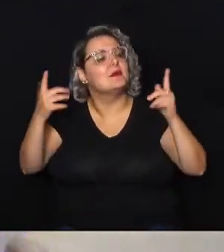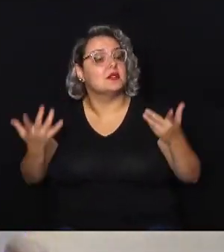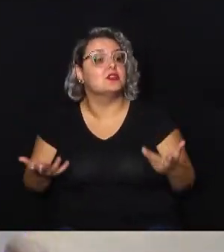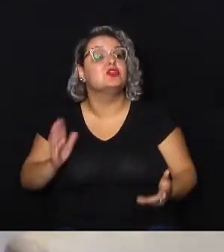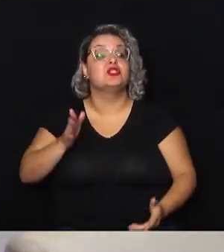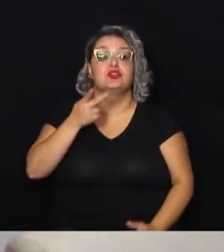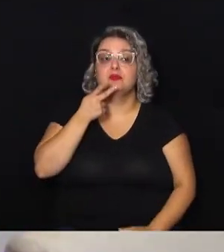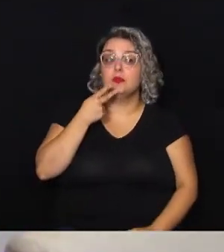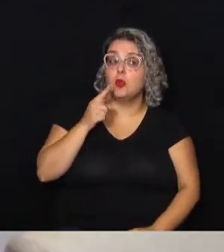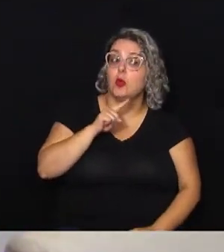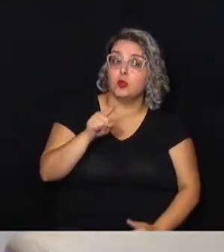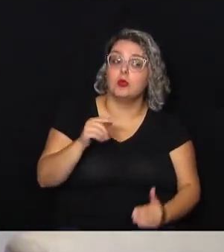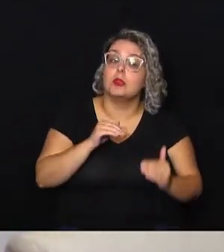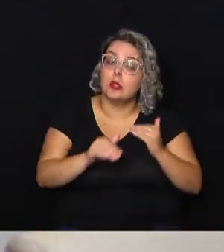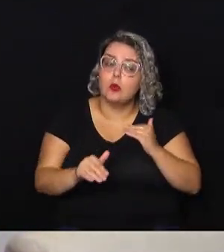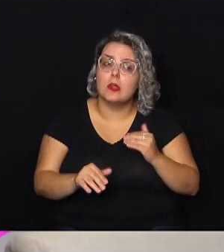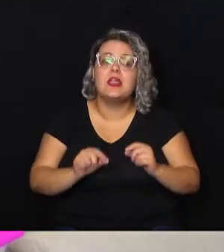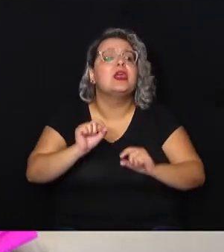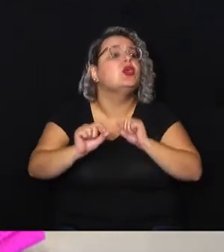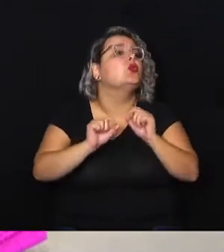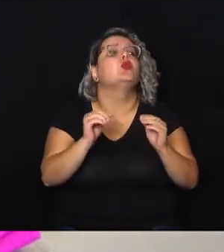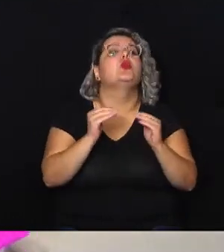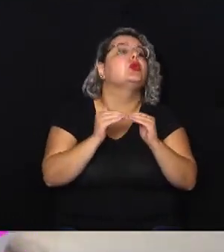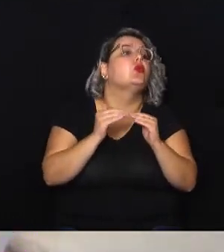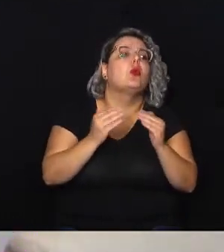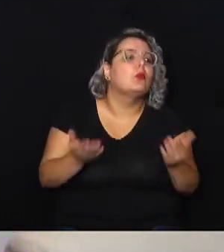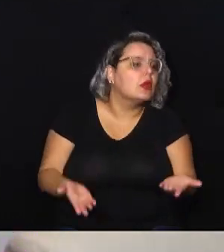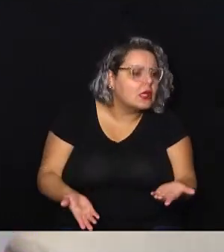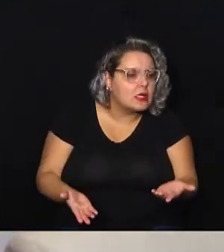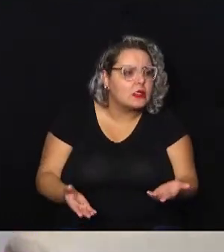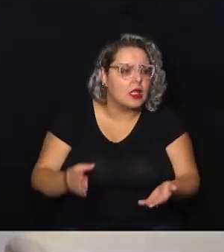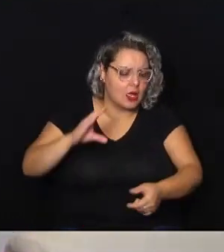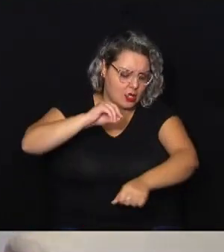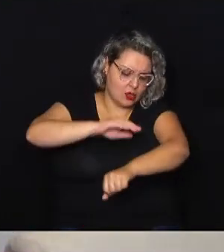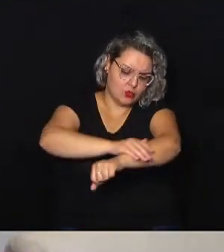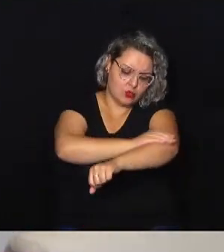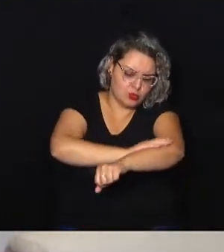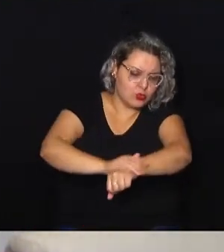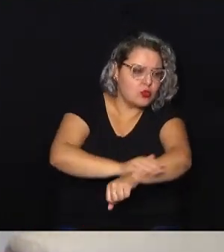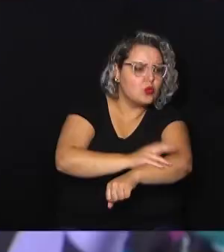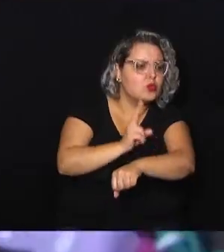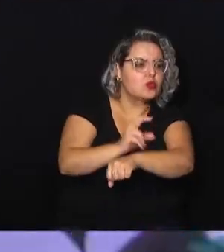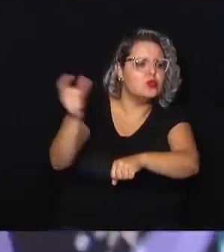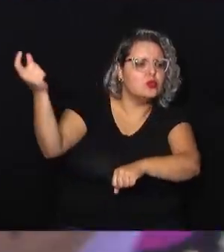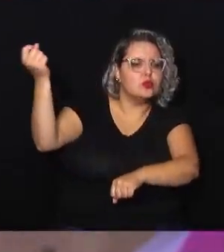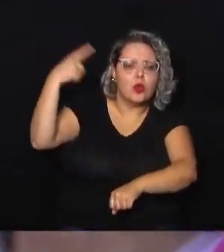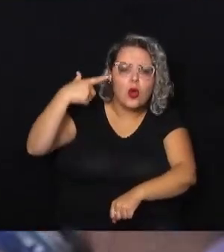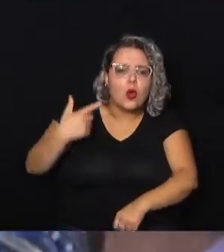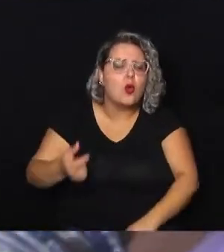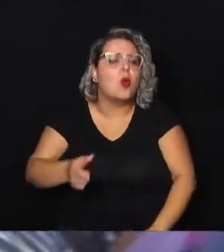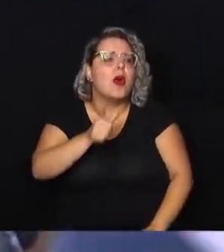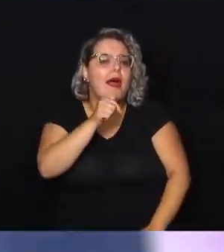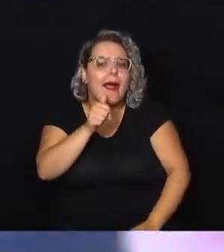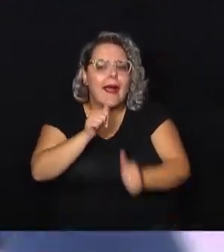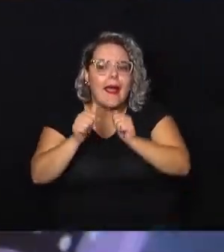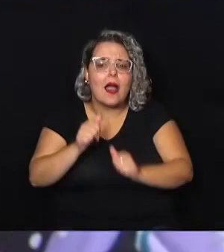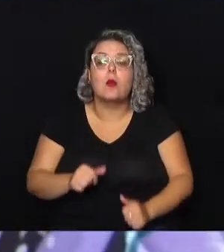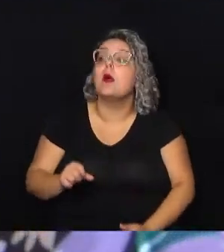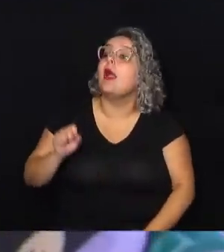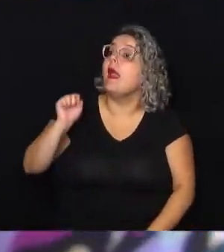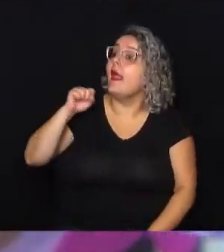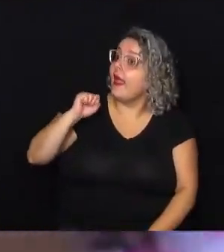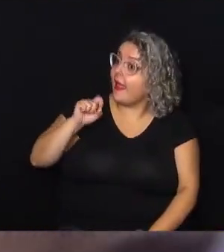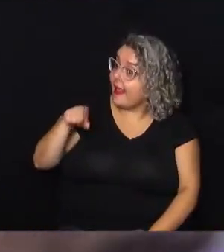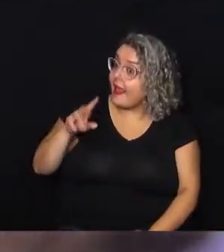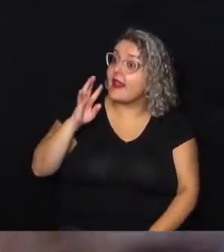do que não combina, o que combina? Então, protetor solar, uma boa hidratação. Isso é muito legal. Nós teremos